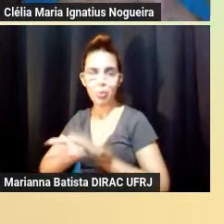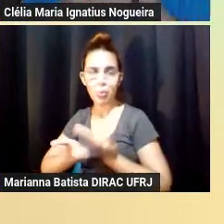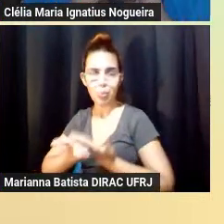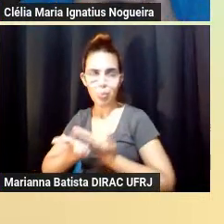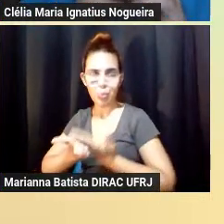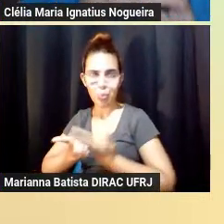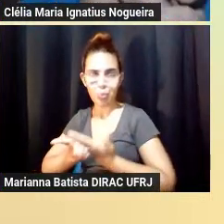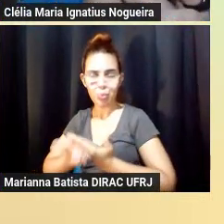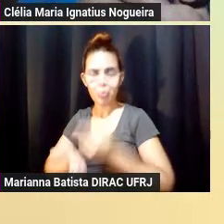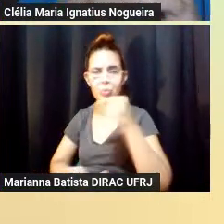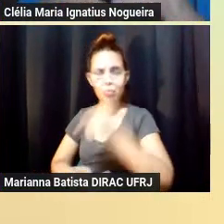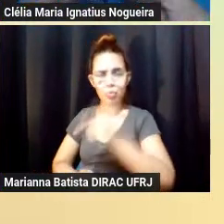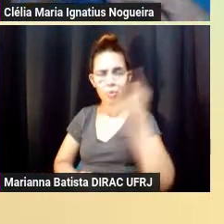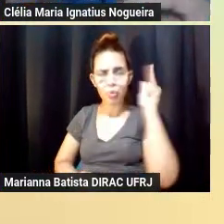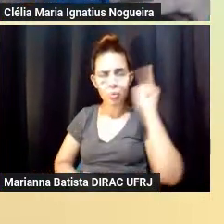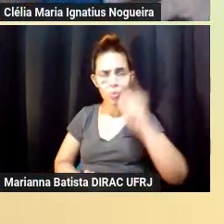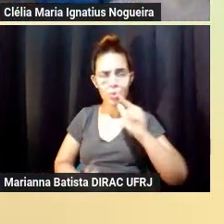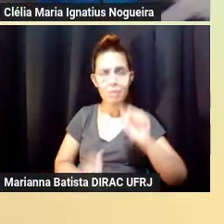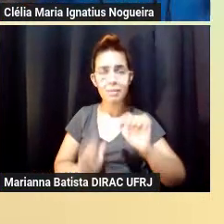então, fazer assim,